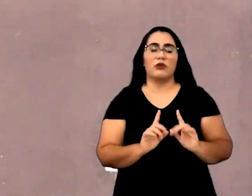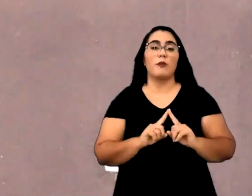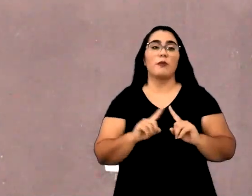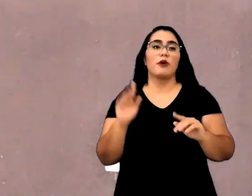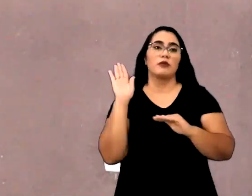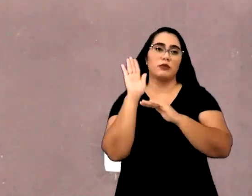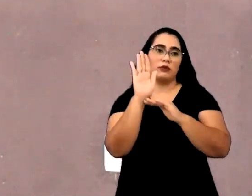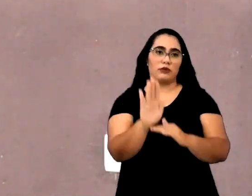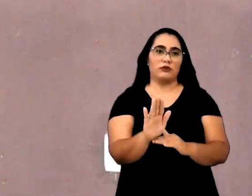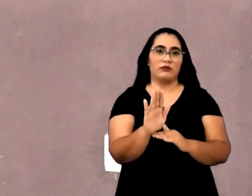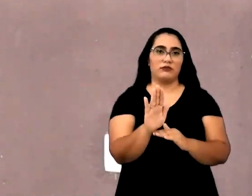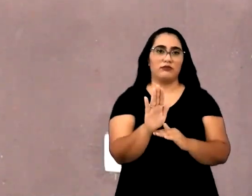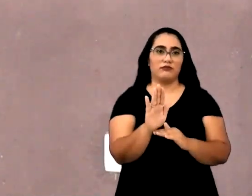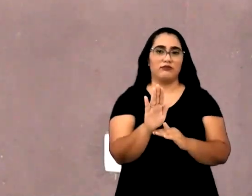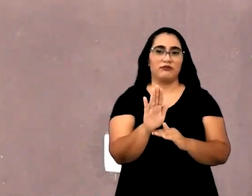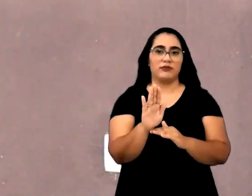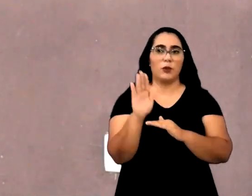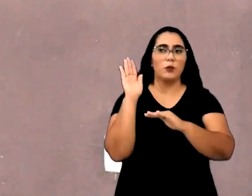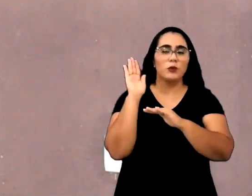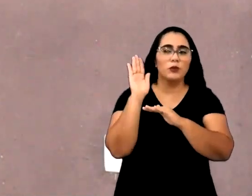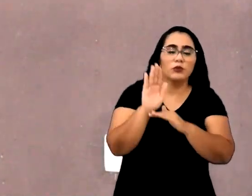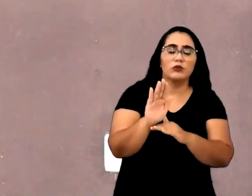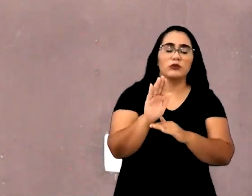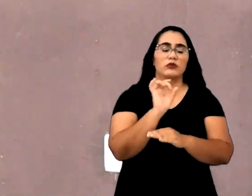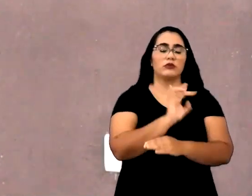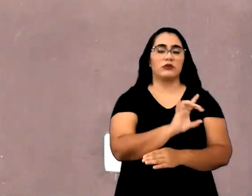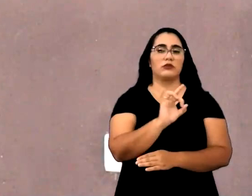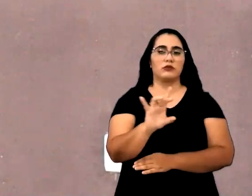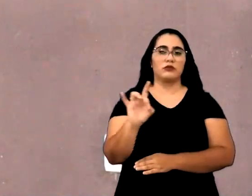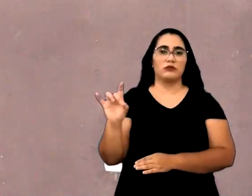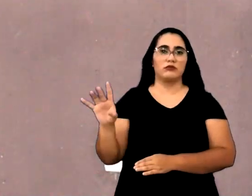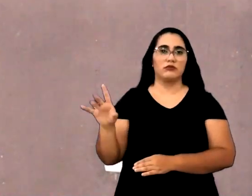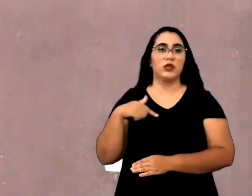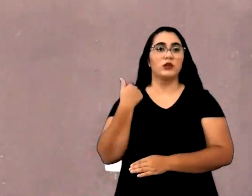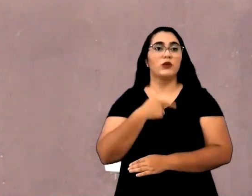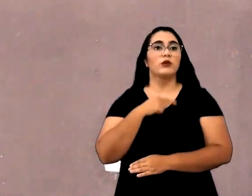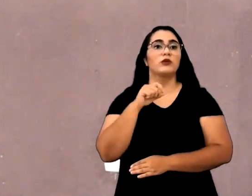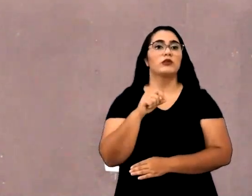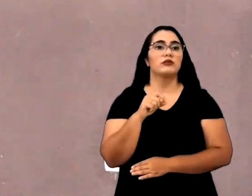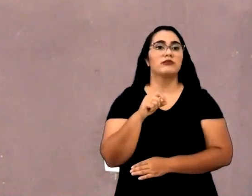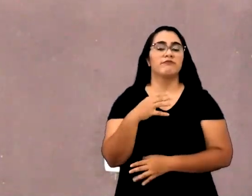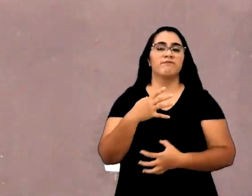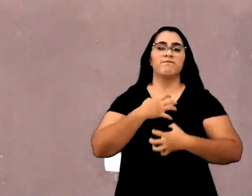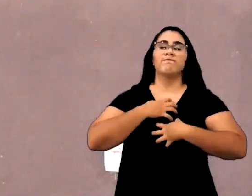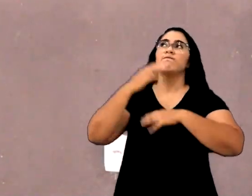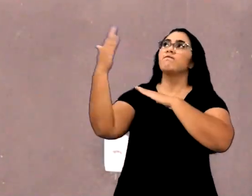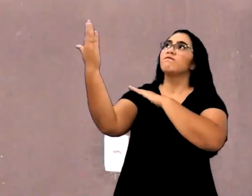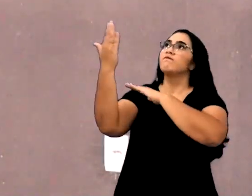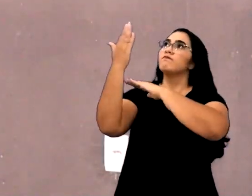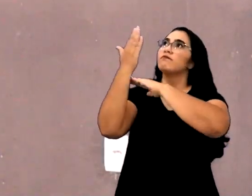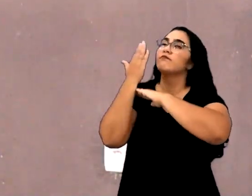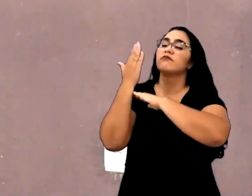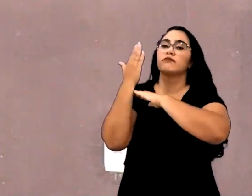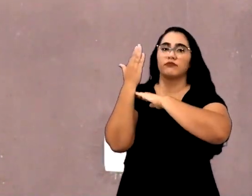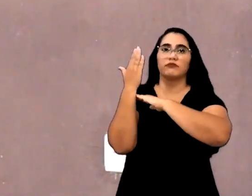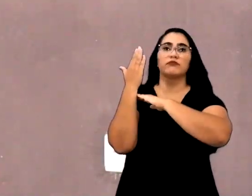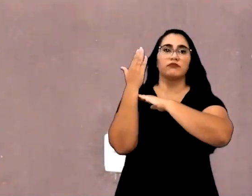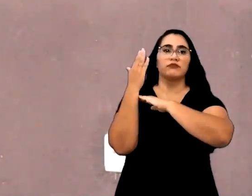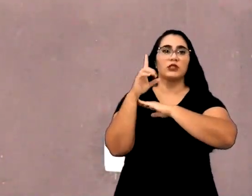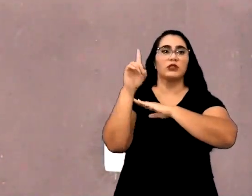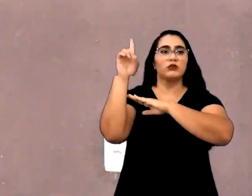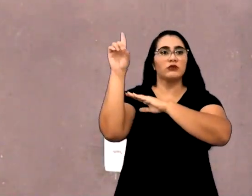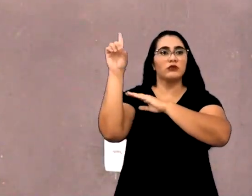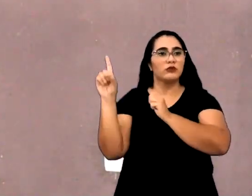mas protege do mundo, guarda do mundo. Então nós estamos sendo guardados, nós estamos sendo escoltados